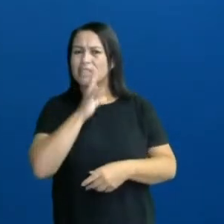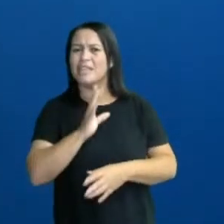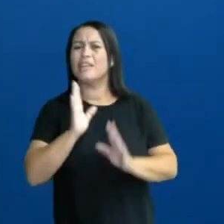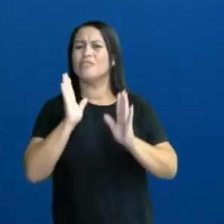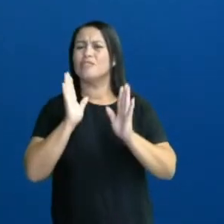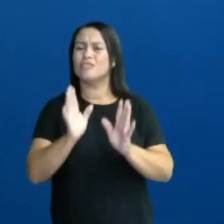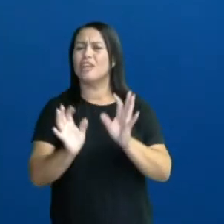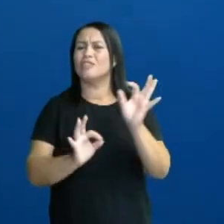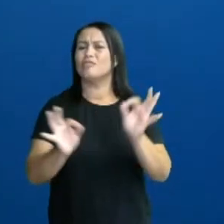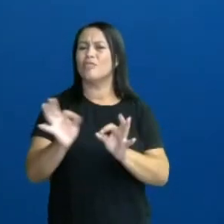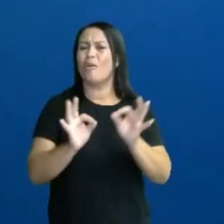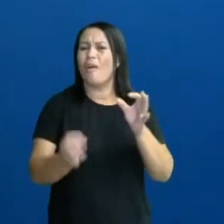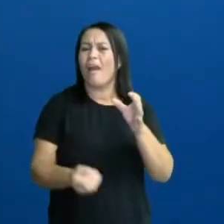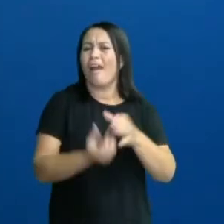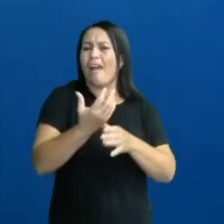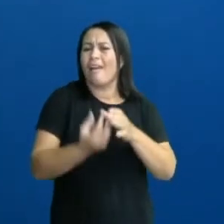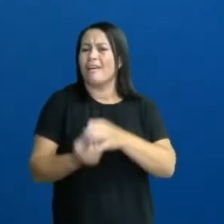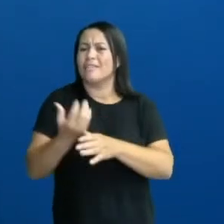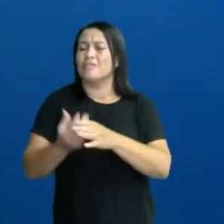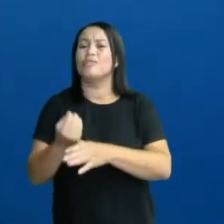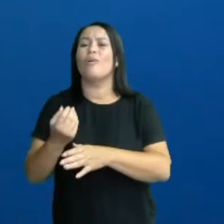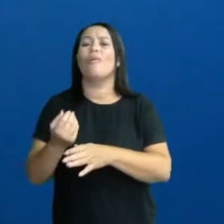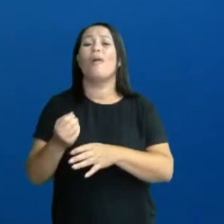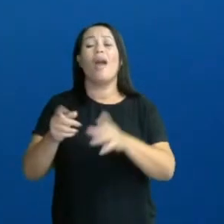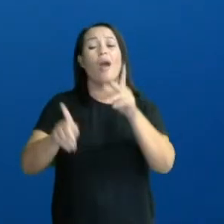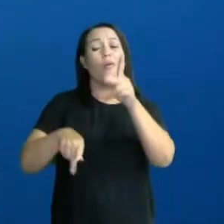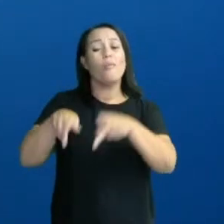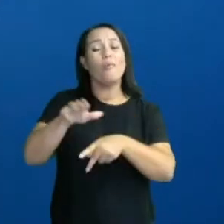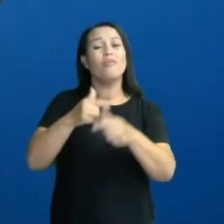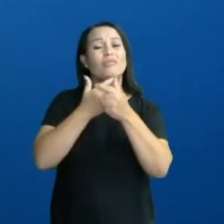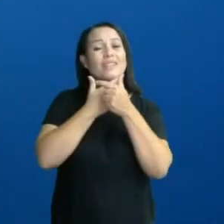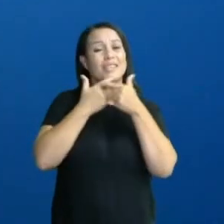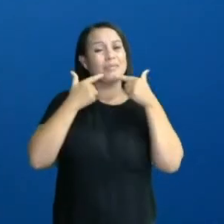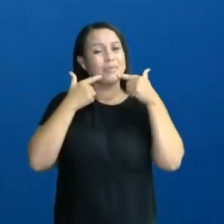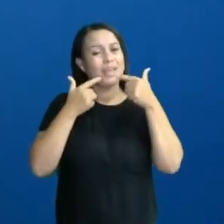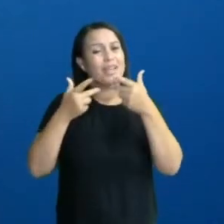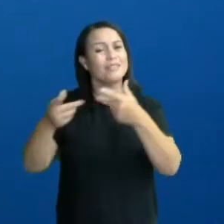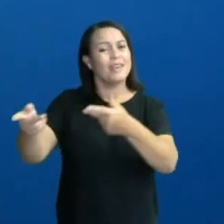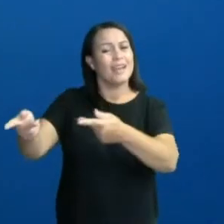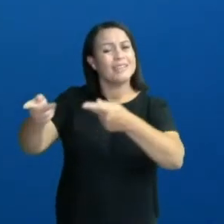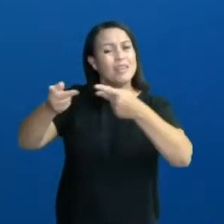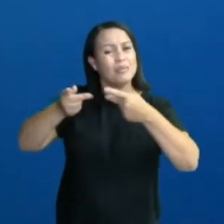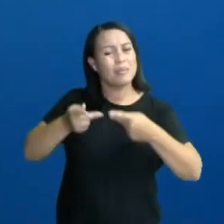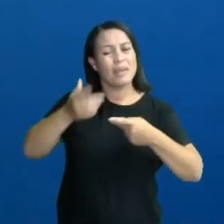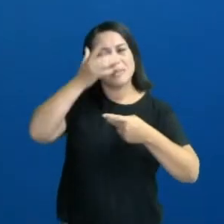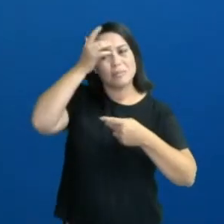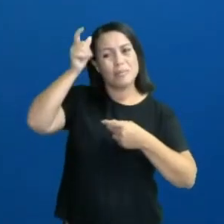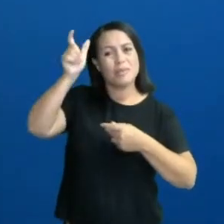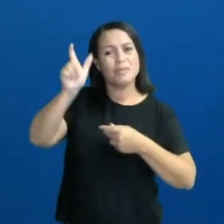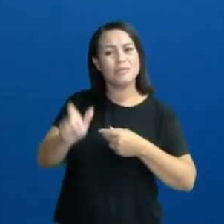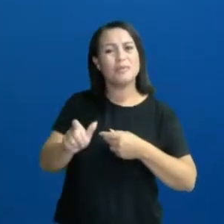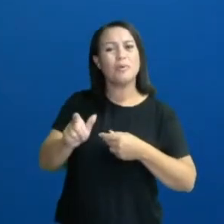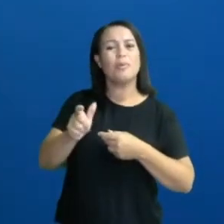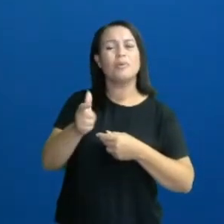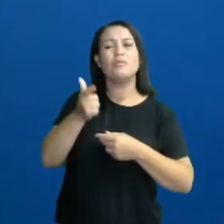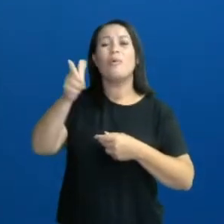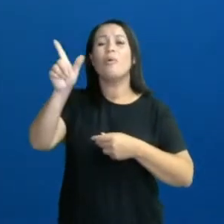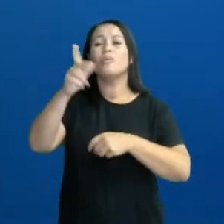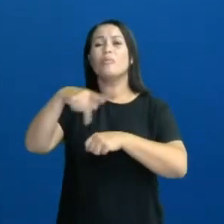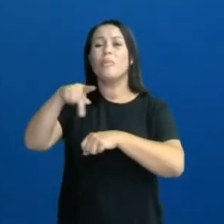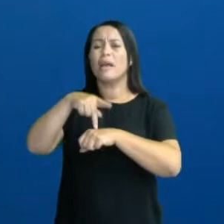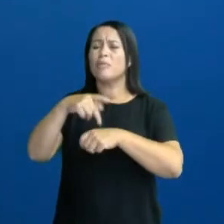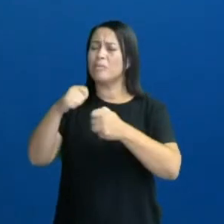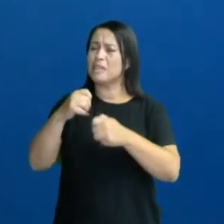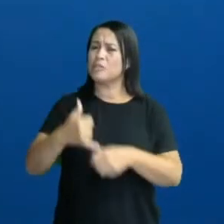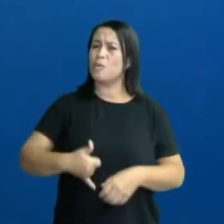aqui hoje, ele é um povo muito carismático, um povo que recebe bem os estrangeiros. A gente só precisa aprender a se